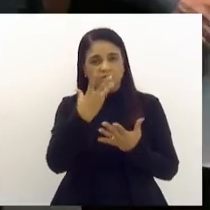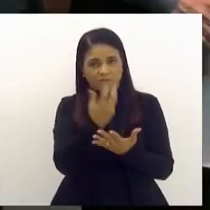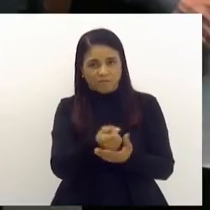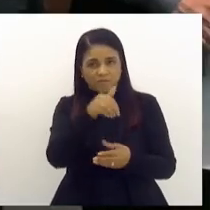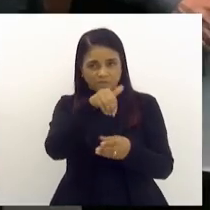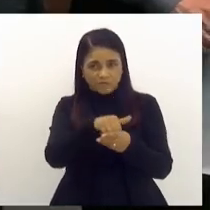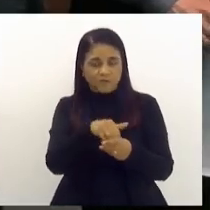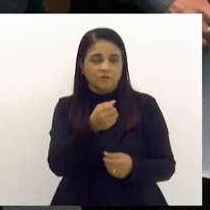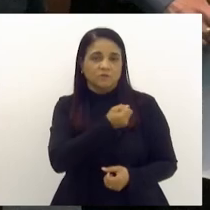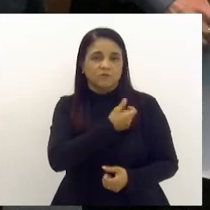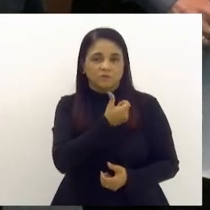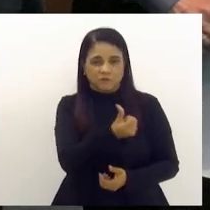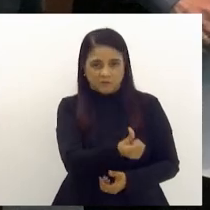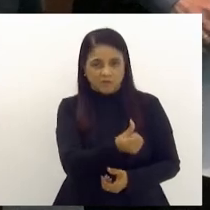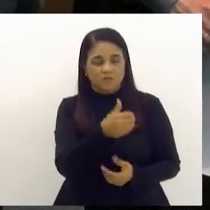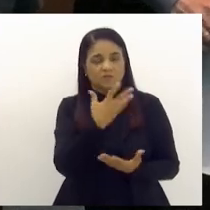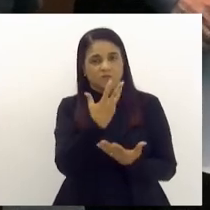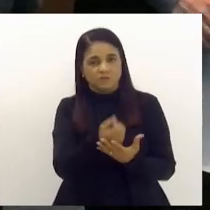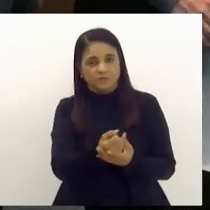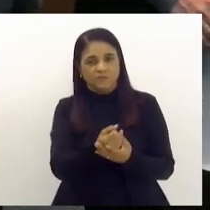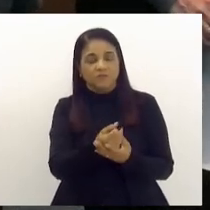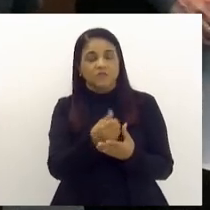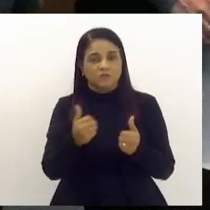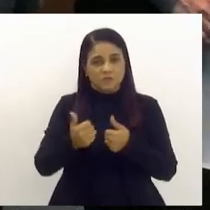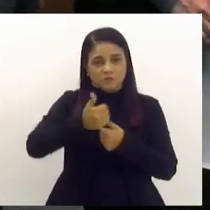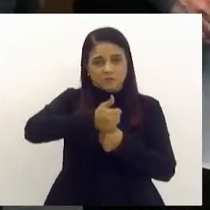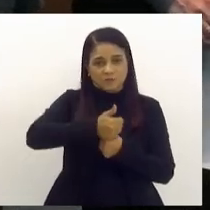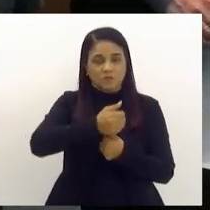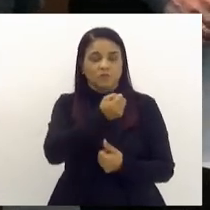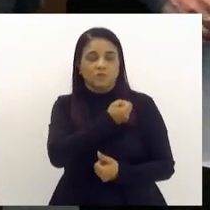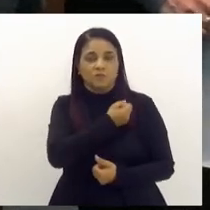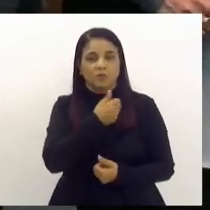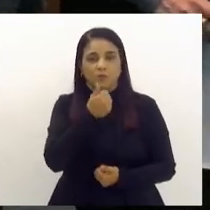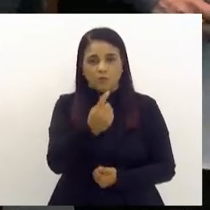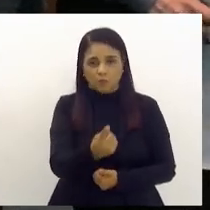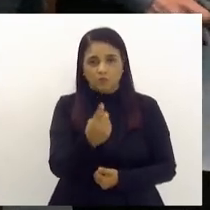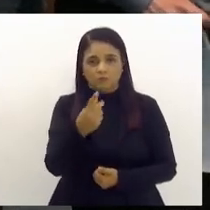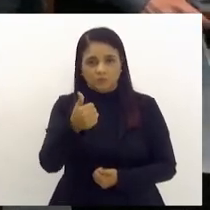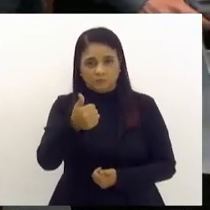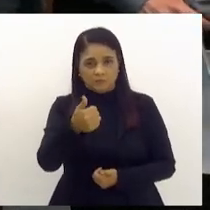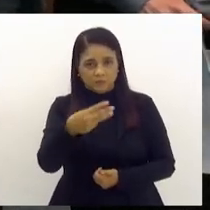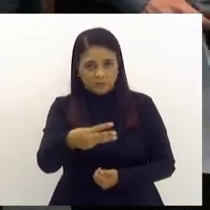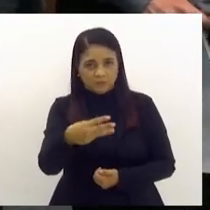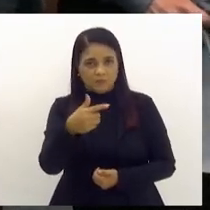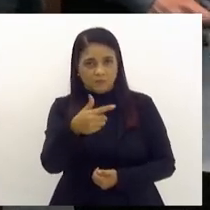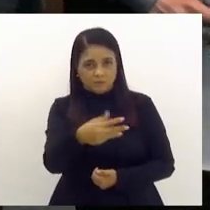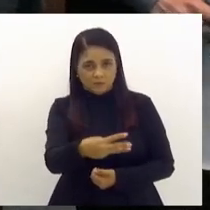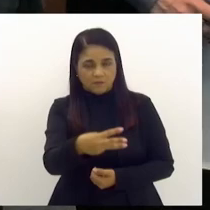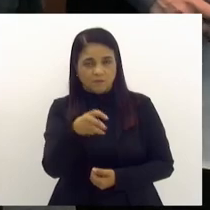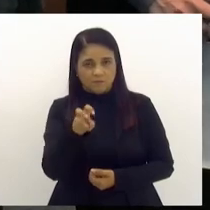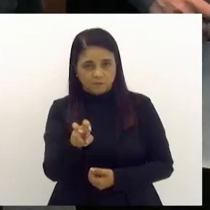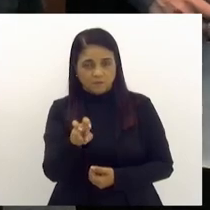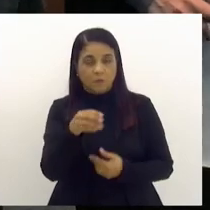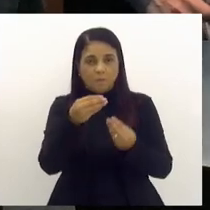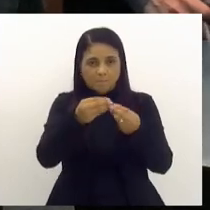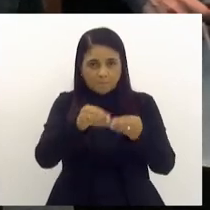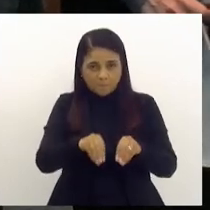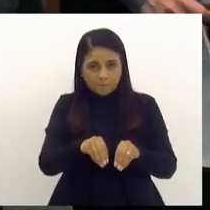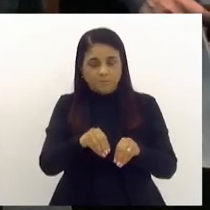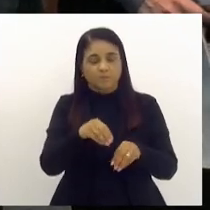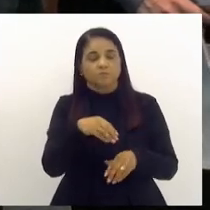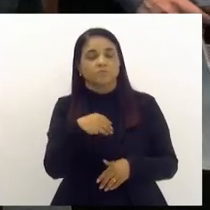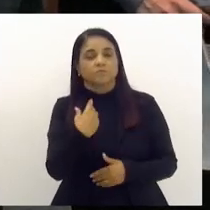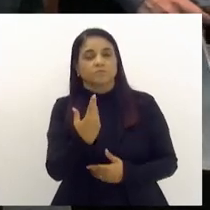número 6, favorável com subemenda às emendas números 1, 13 e 35, prejudicada às